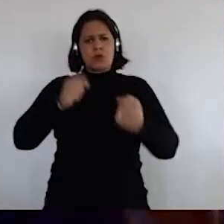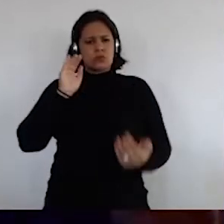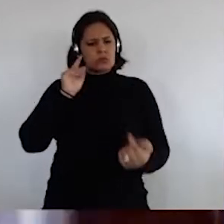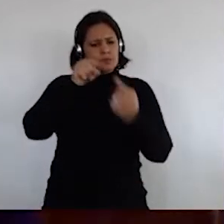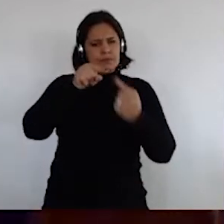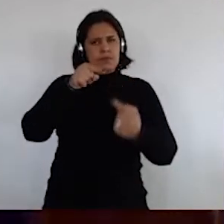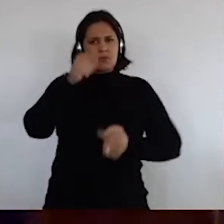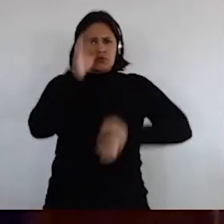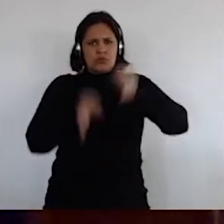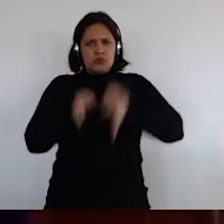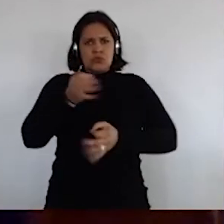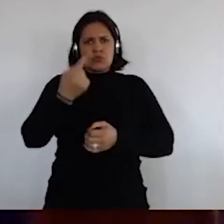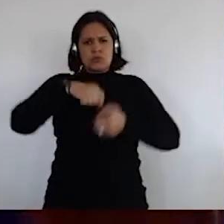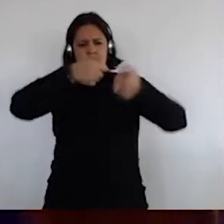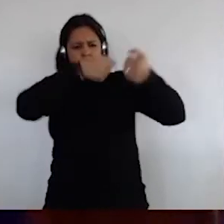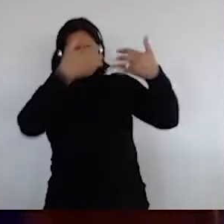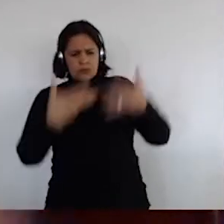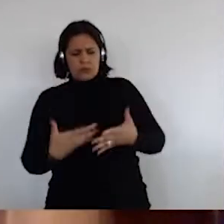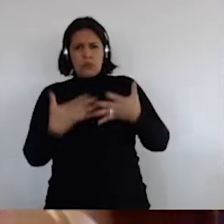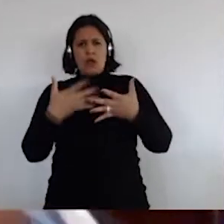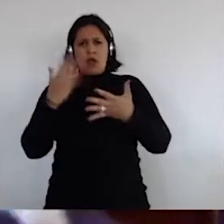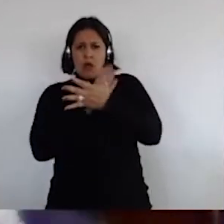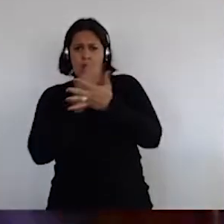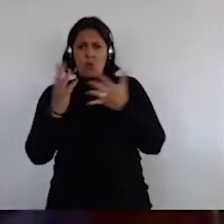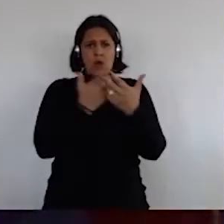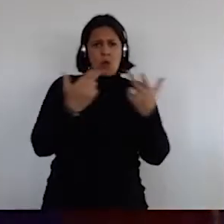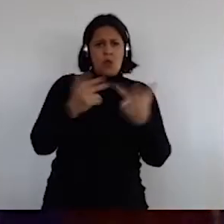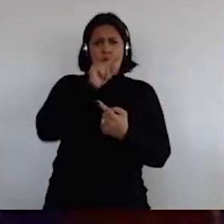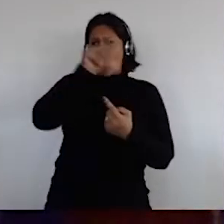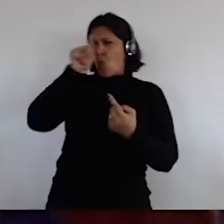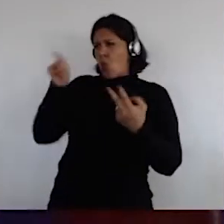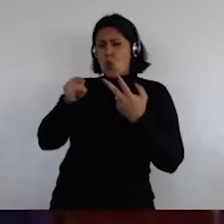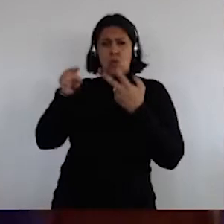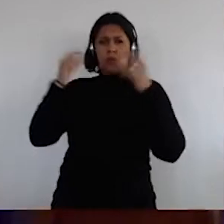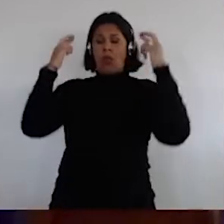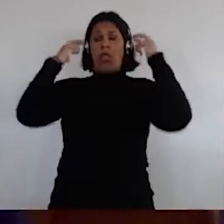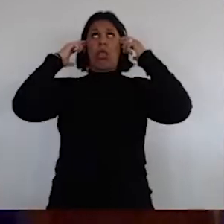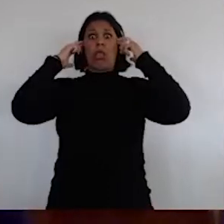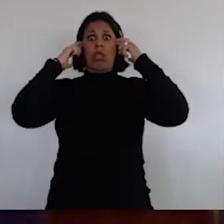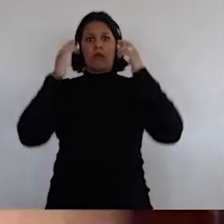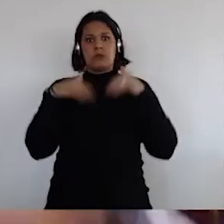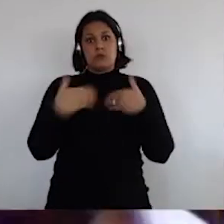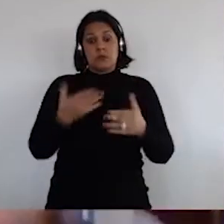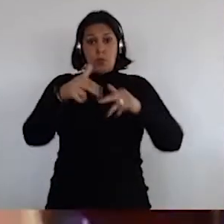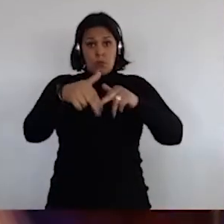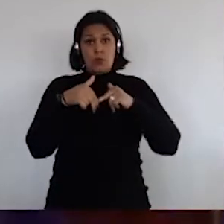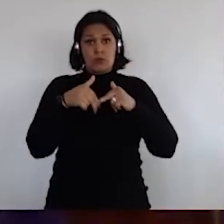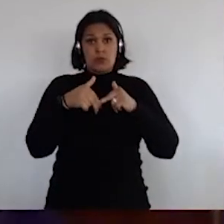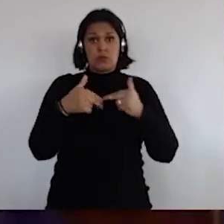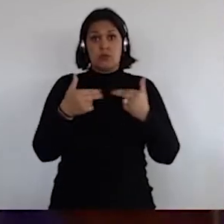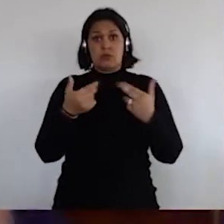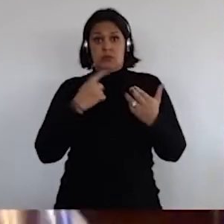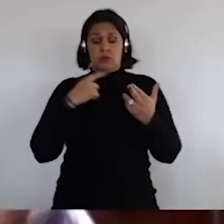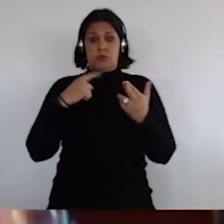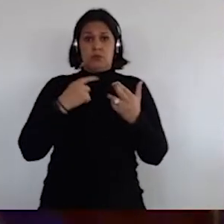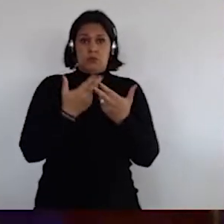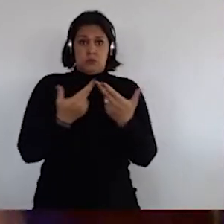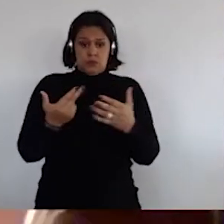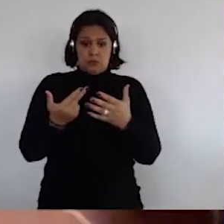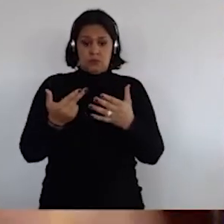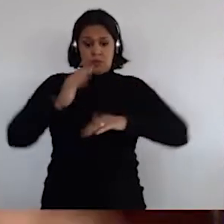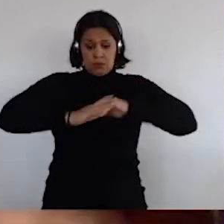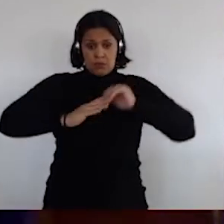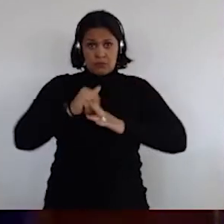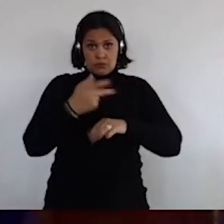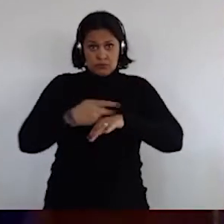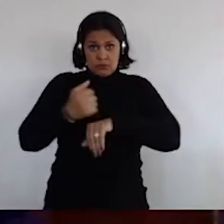aquilo que muitas vezes os outros não querem ouvir. E é por isto que as prerrogativas profissionais dos advogados,